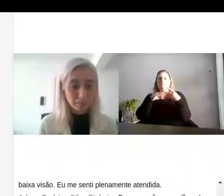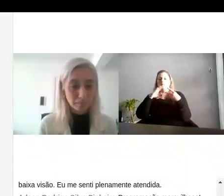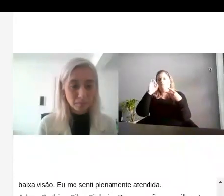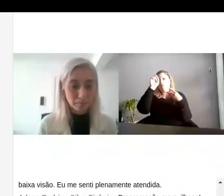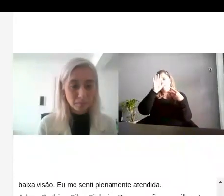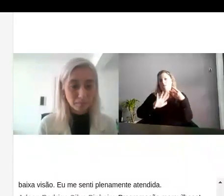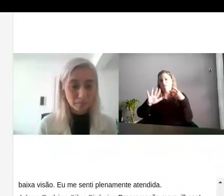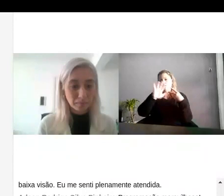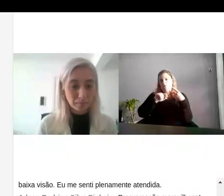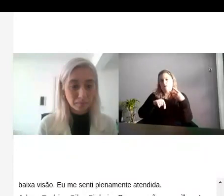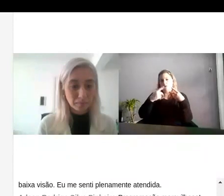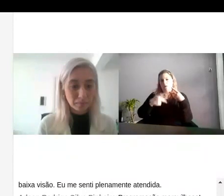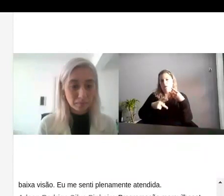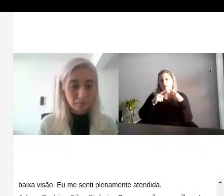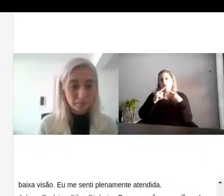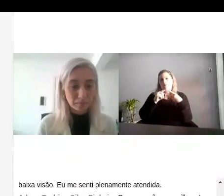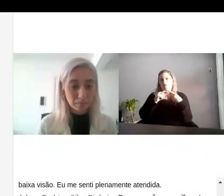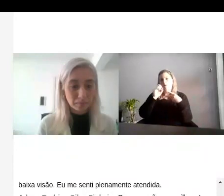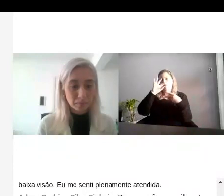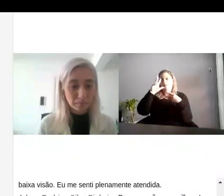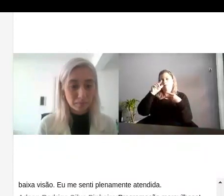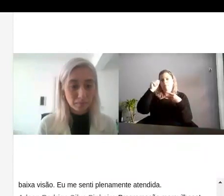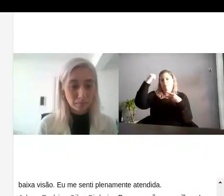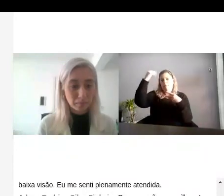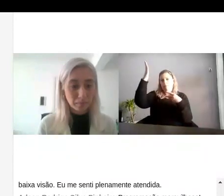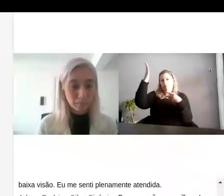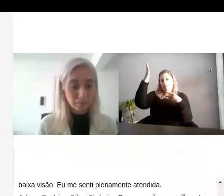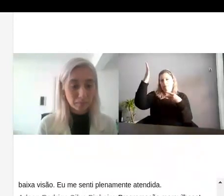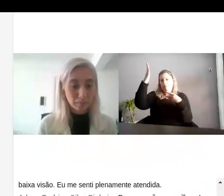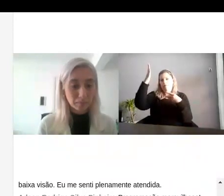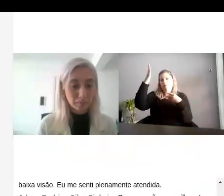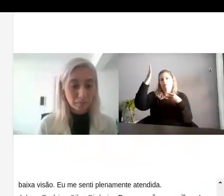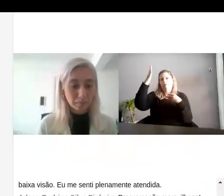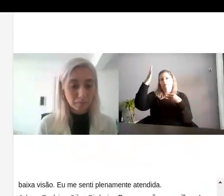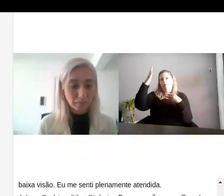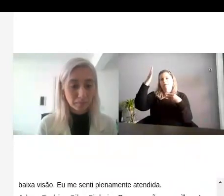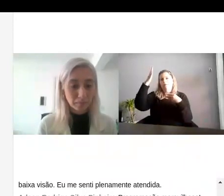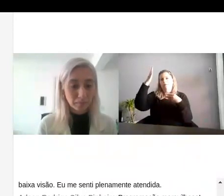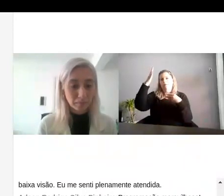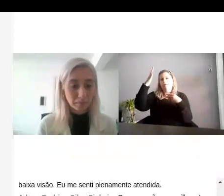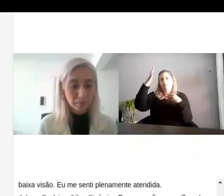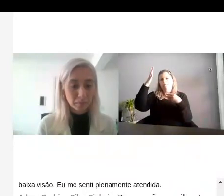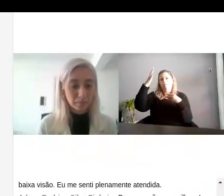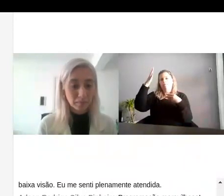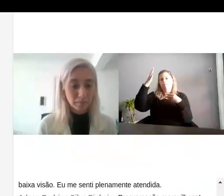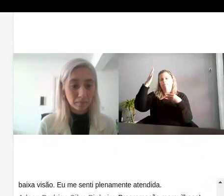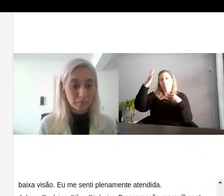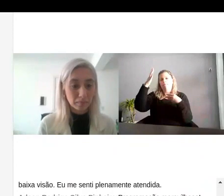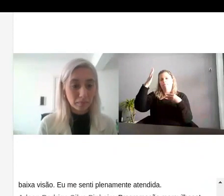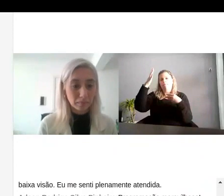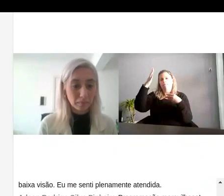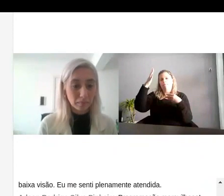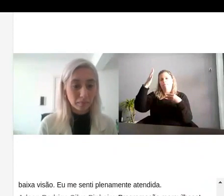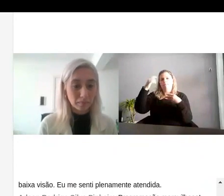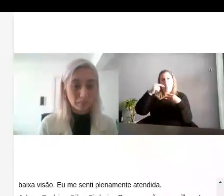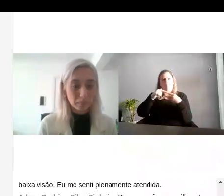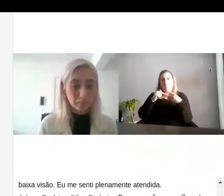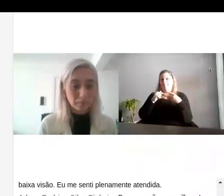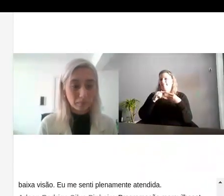talvez elas tenham entrado no sono dos... Então, eu não indicaria nenhuma no